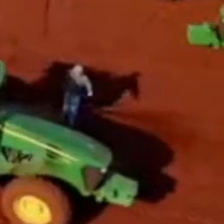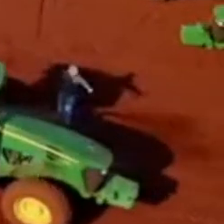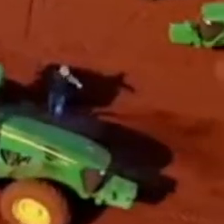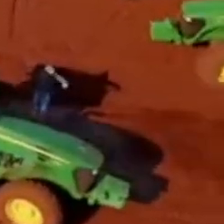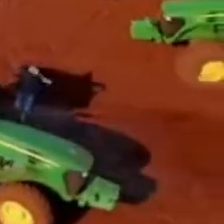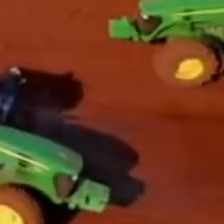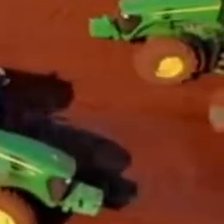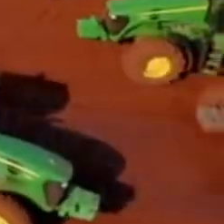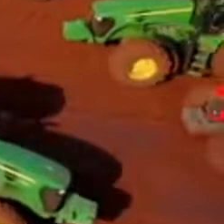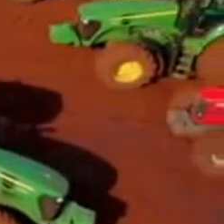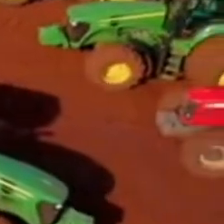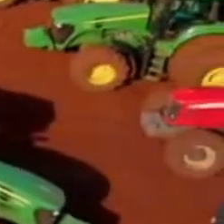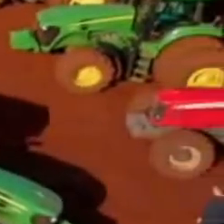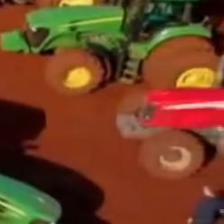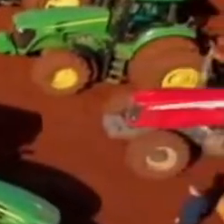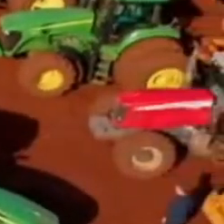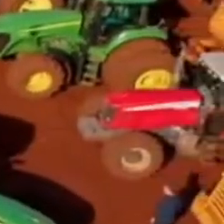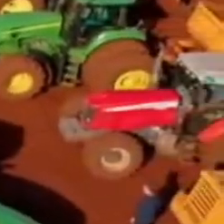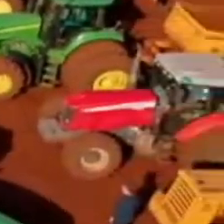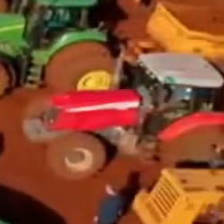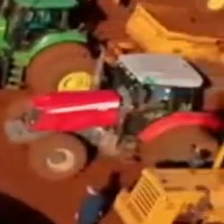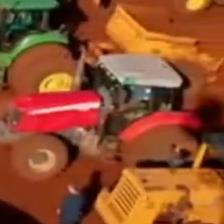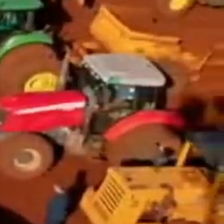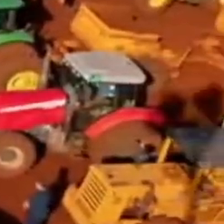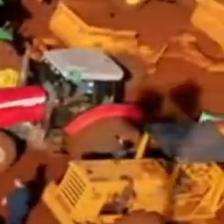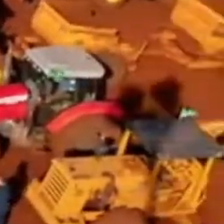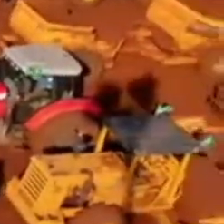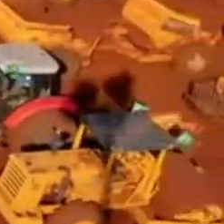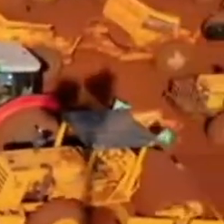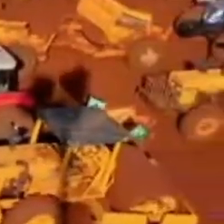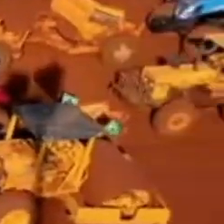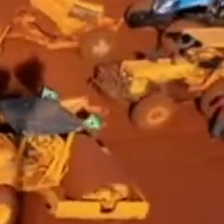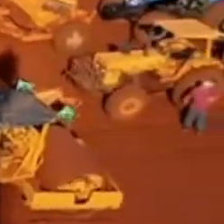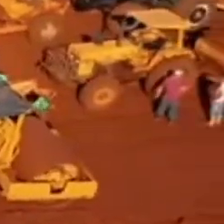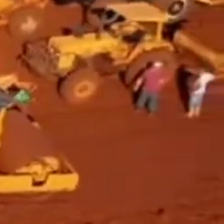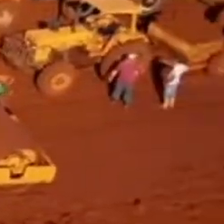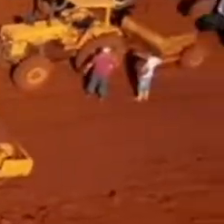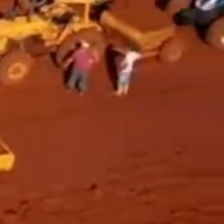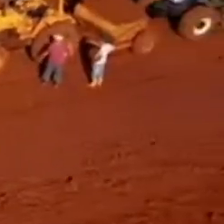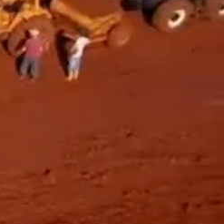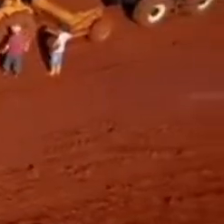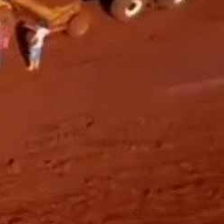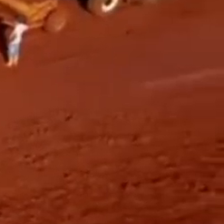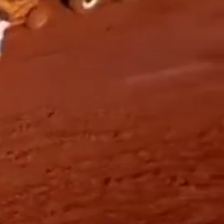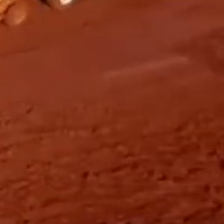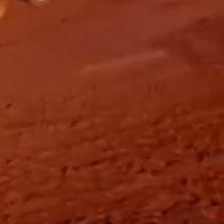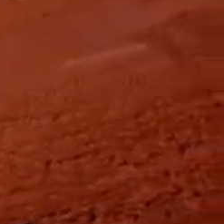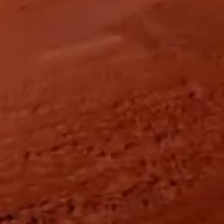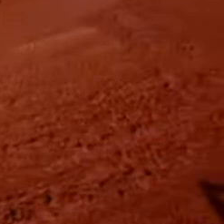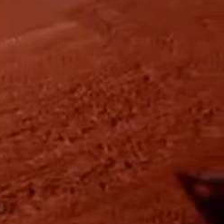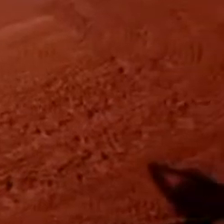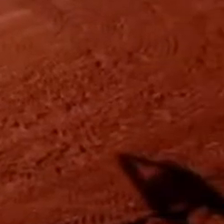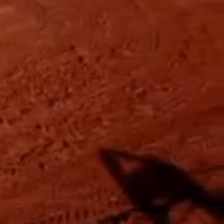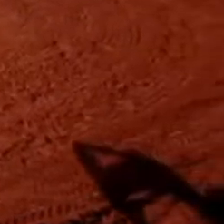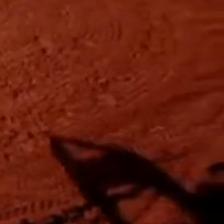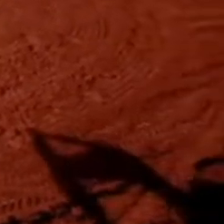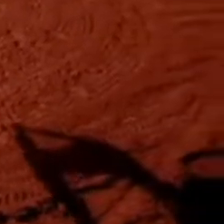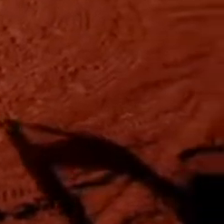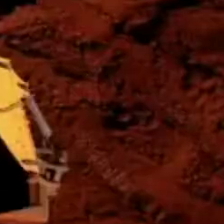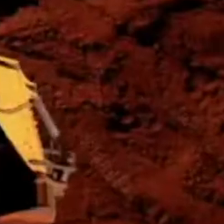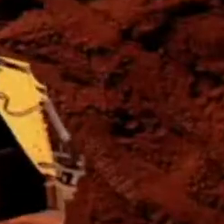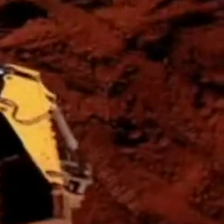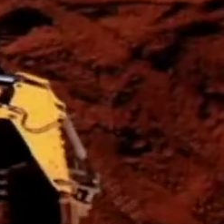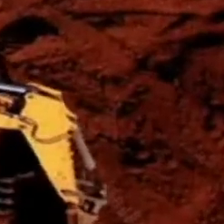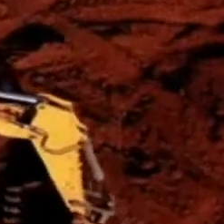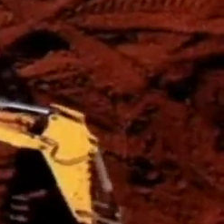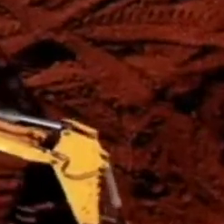do Rio Grande do Sul praticamente em contato com o mundo, porque das Missões vamos a São Paulo, no aeroporto de